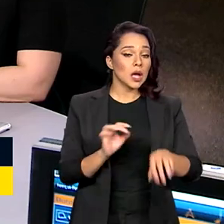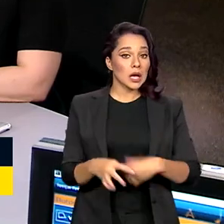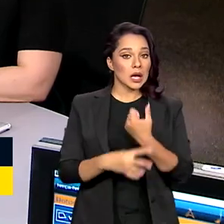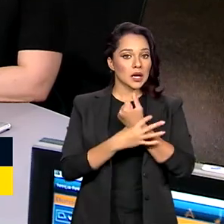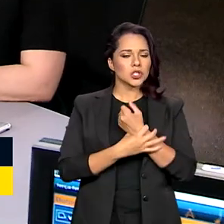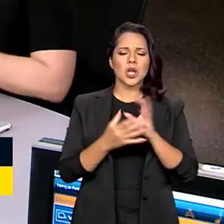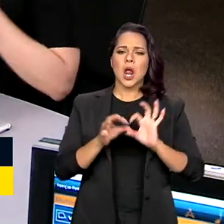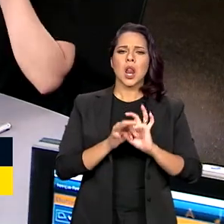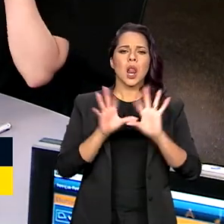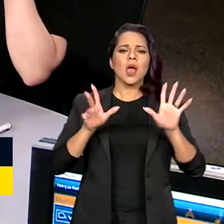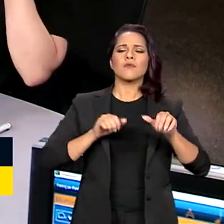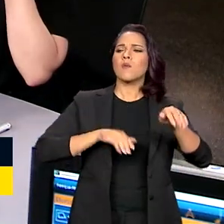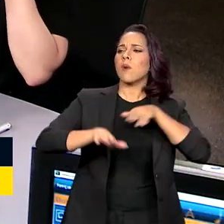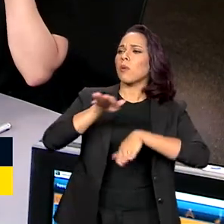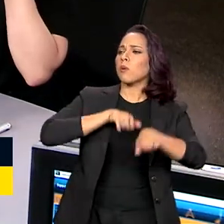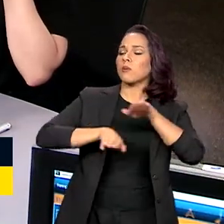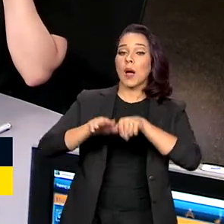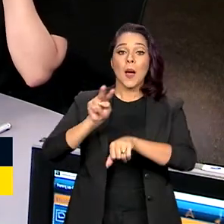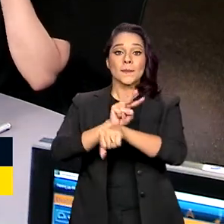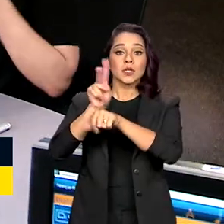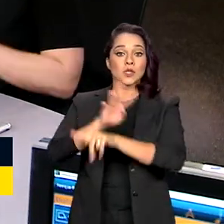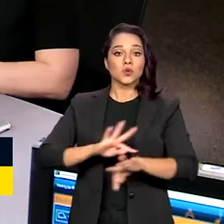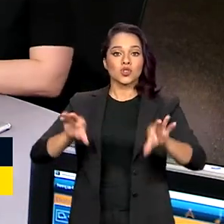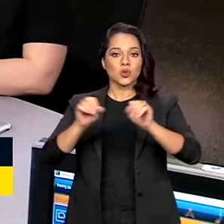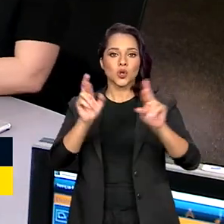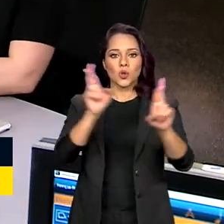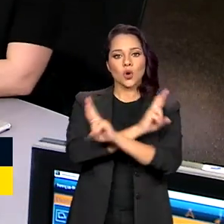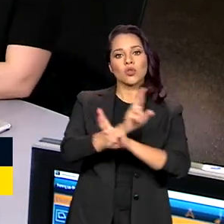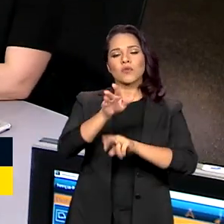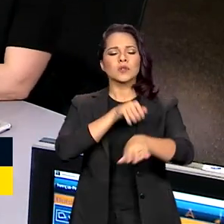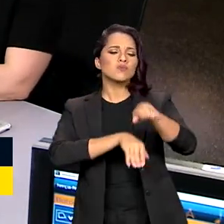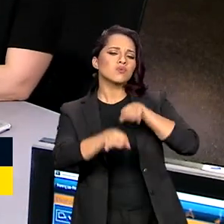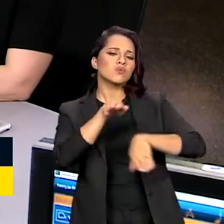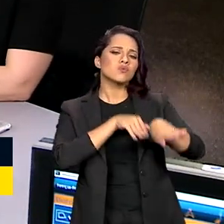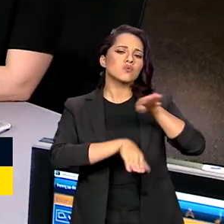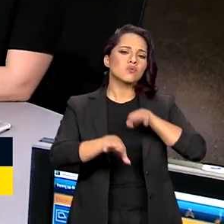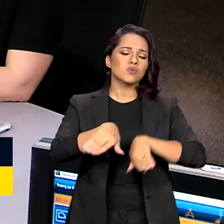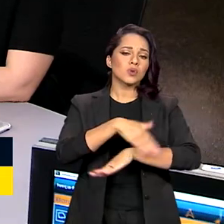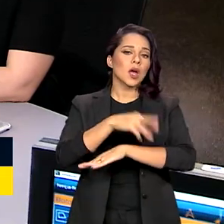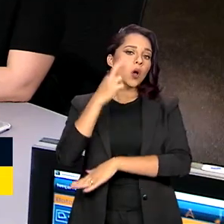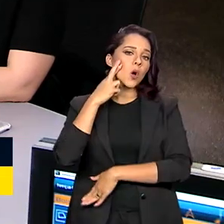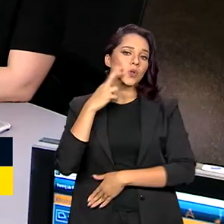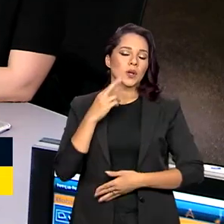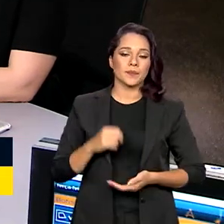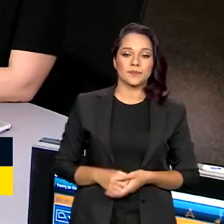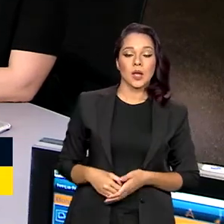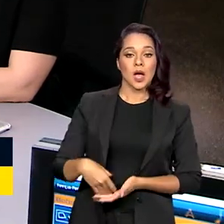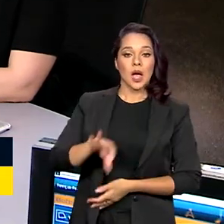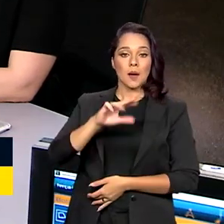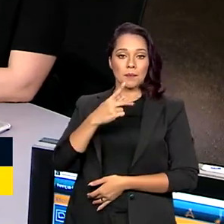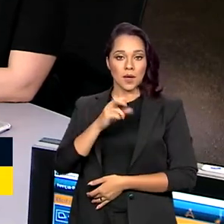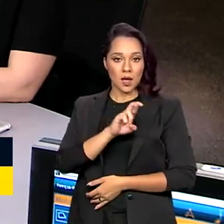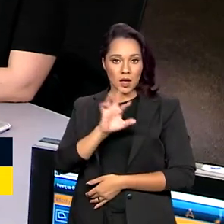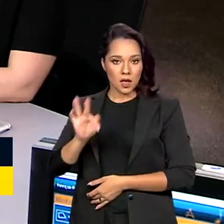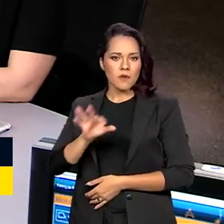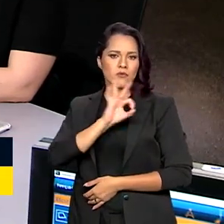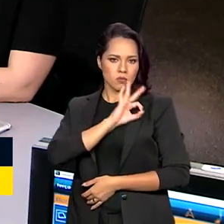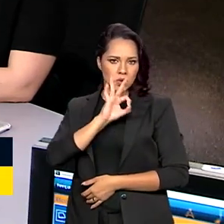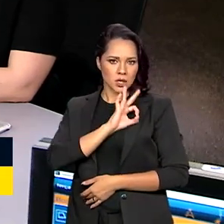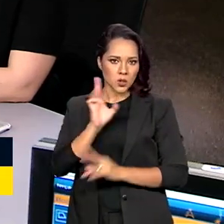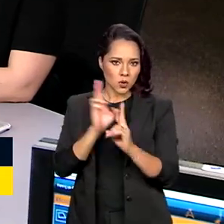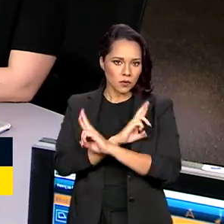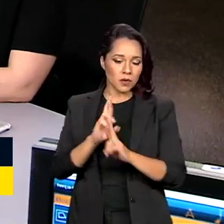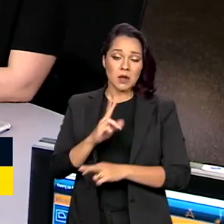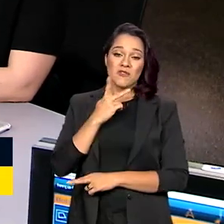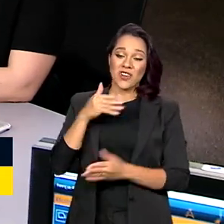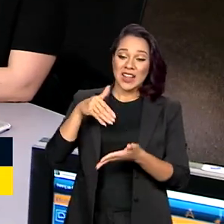garantir a livre circulação e a proteção de todos que passarem pelas rodovias e estradas em Rondônia. Segundo a Polícia Rodoviária Federal, até o